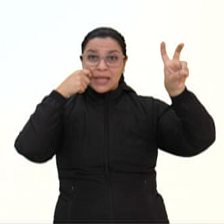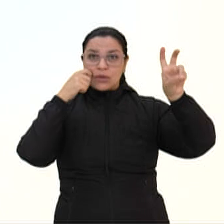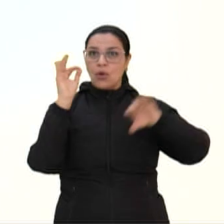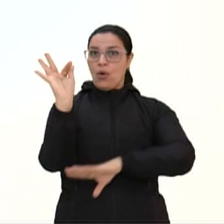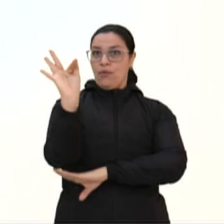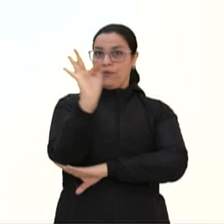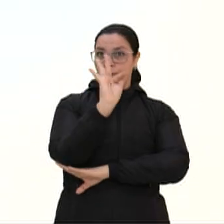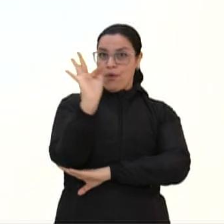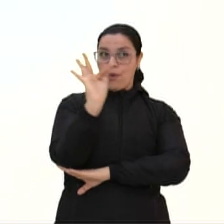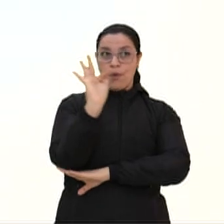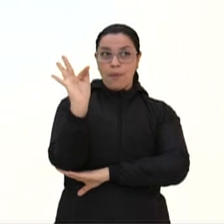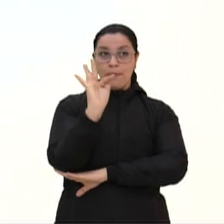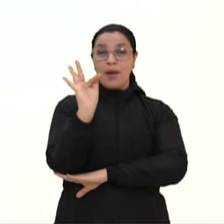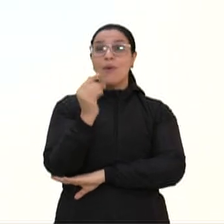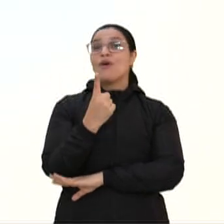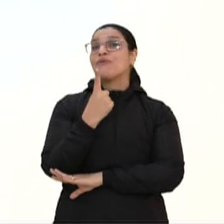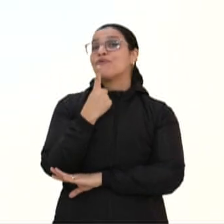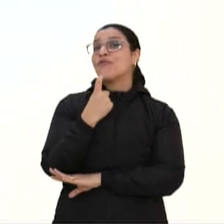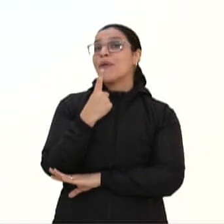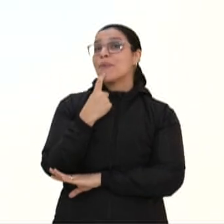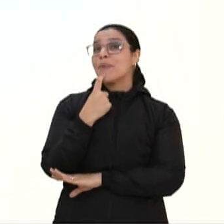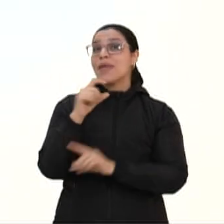temos aqui em destaque,